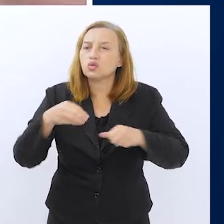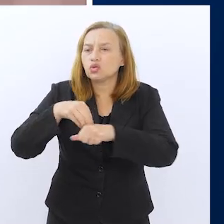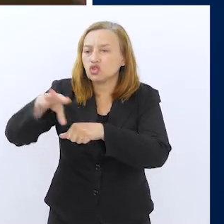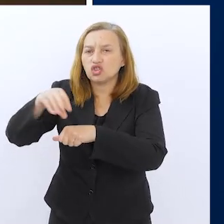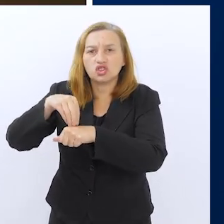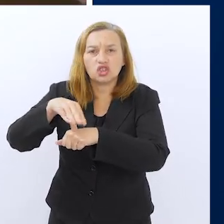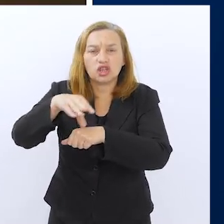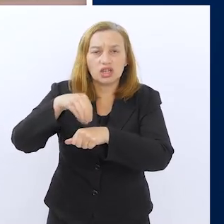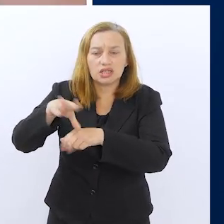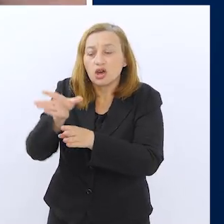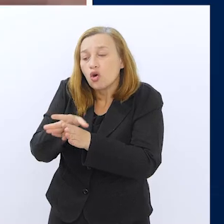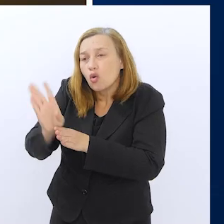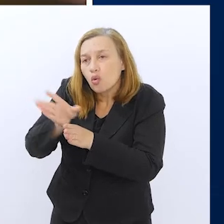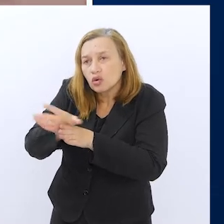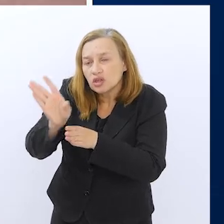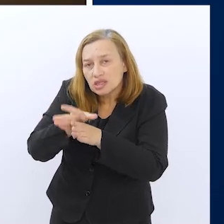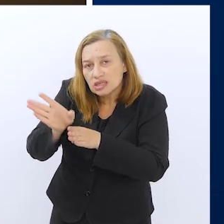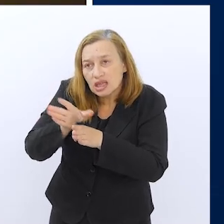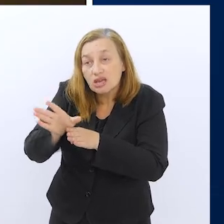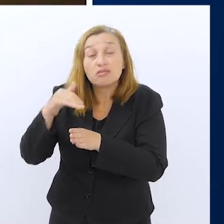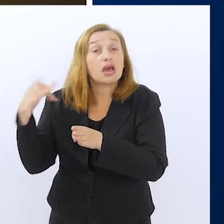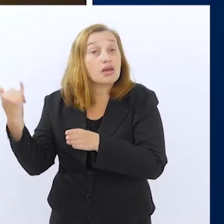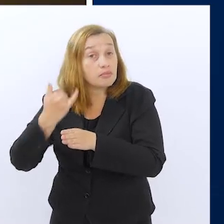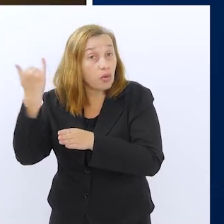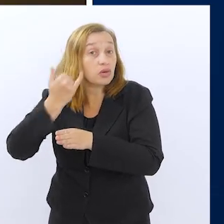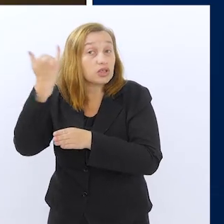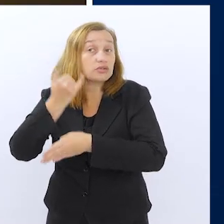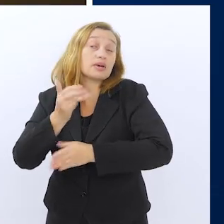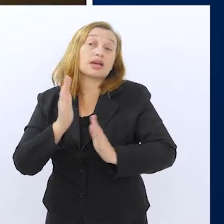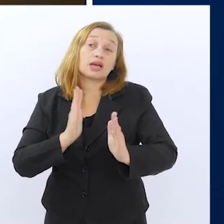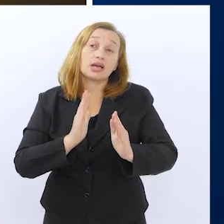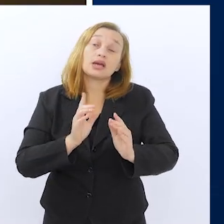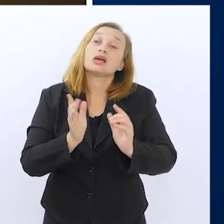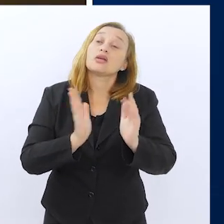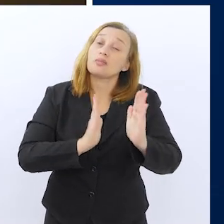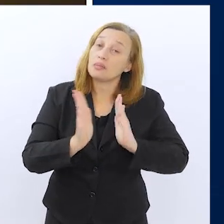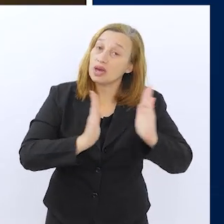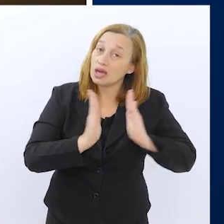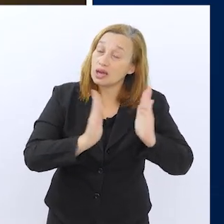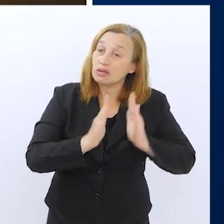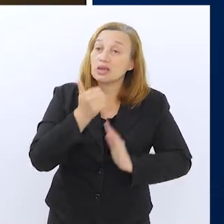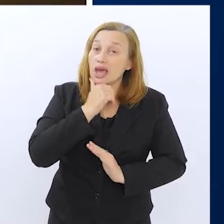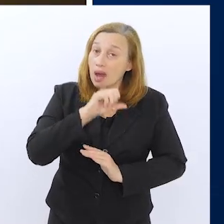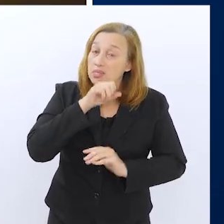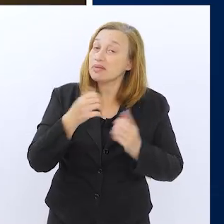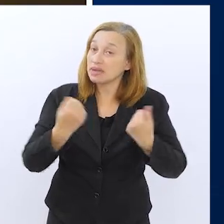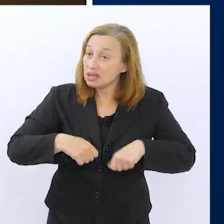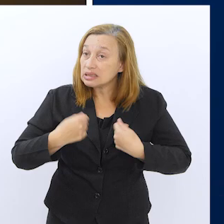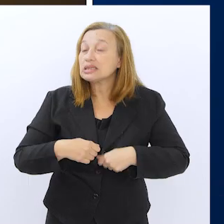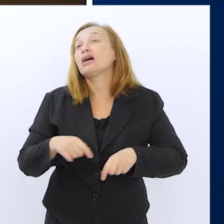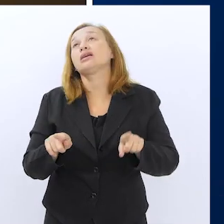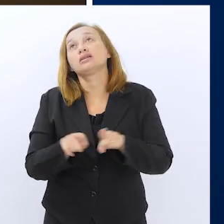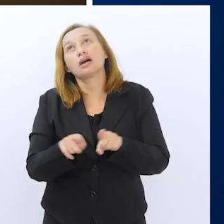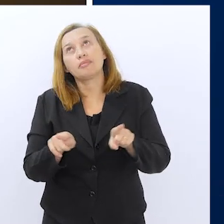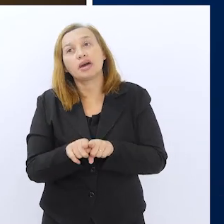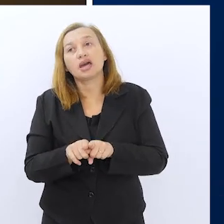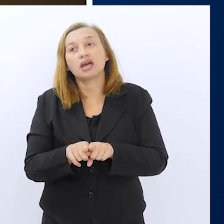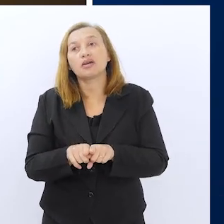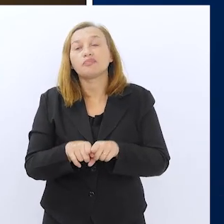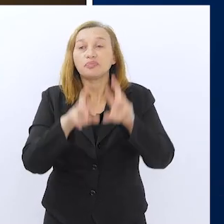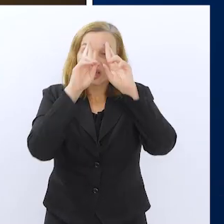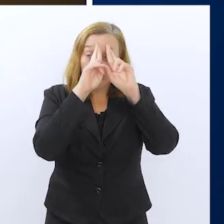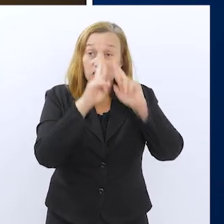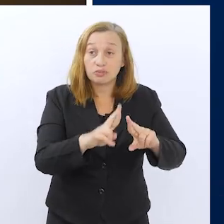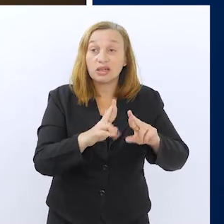várias dicas e orientações que são pertinentes para aquele momento que a mãe está passando, porque tem uma coisa